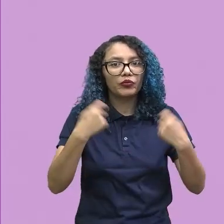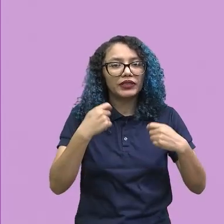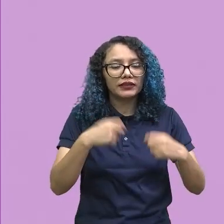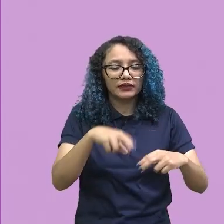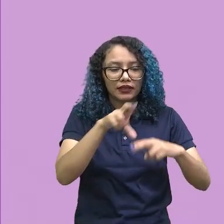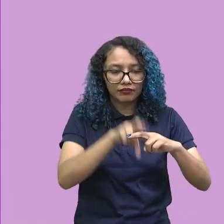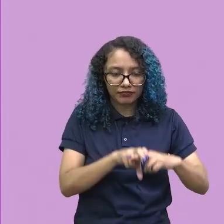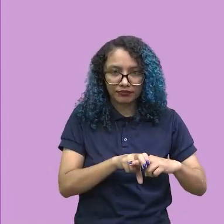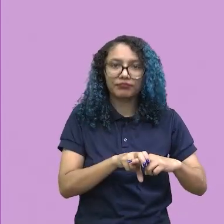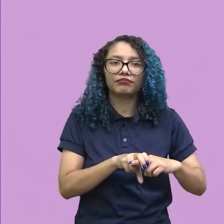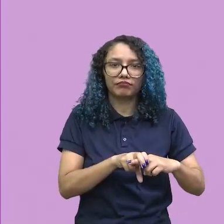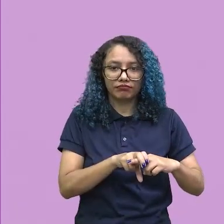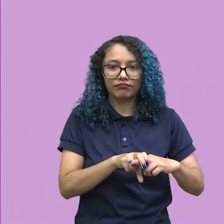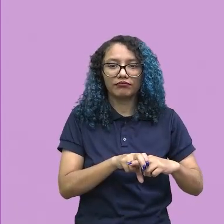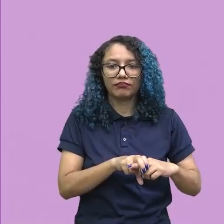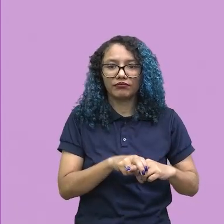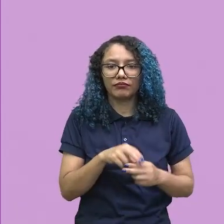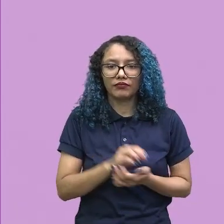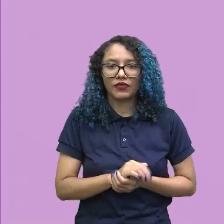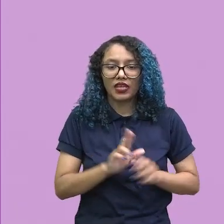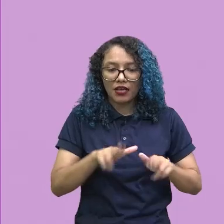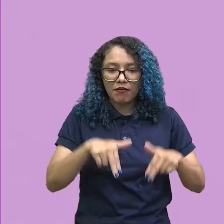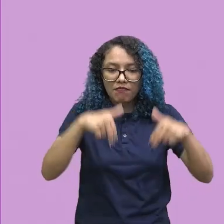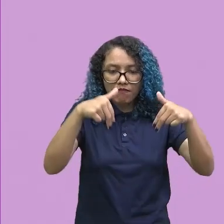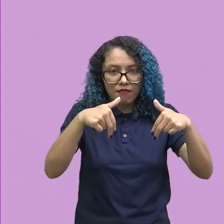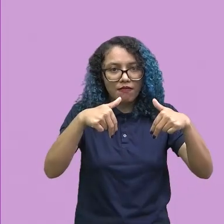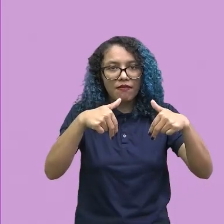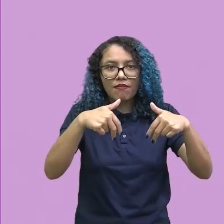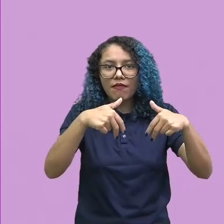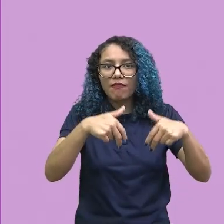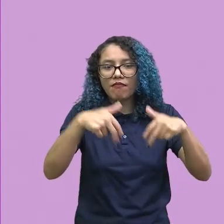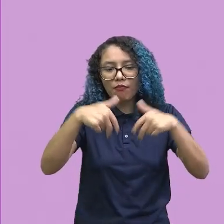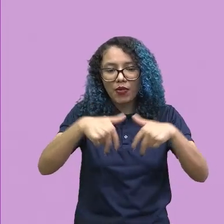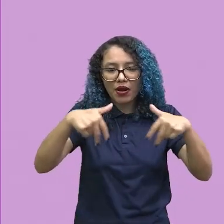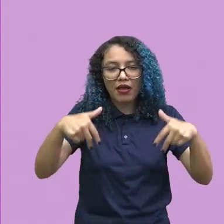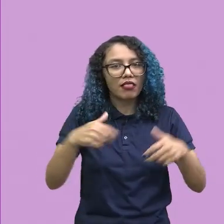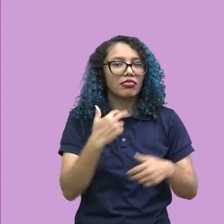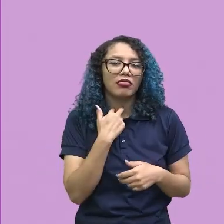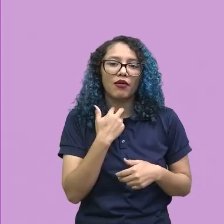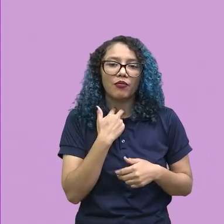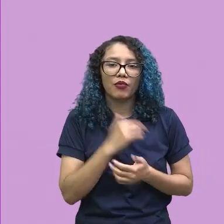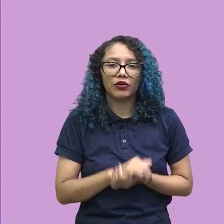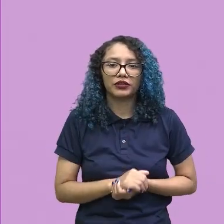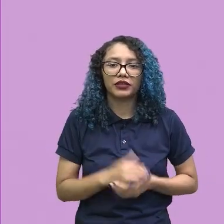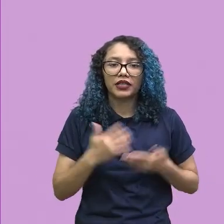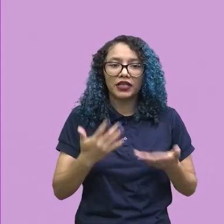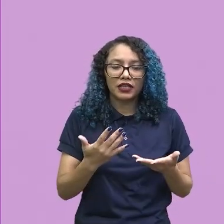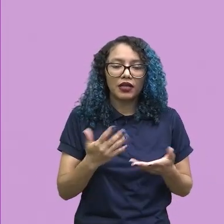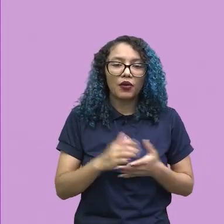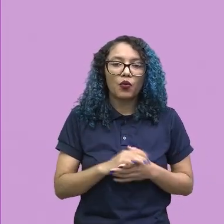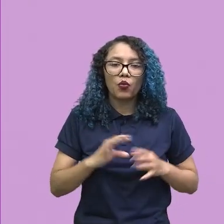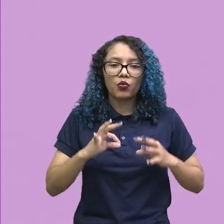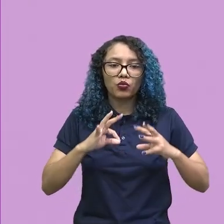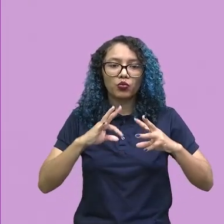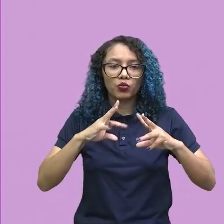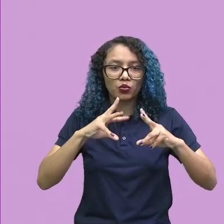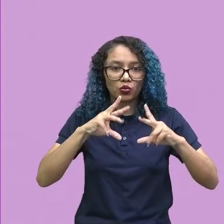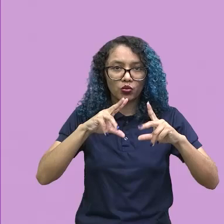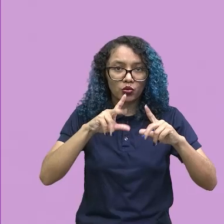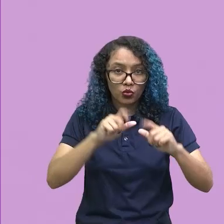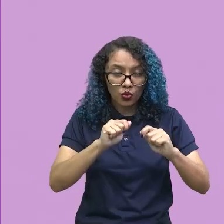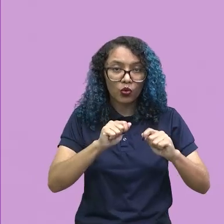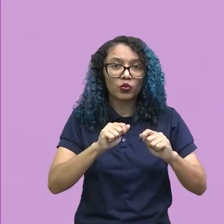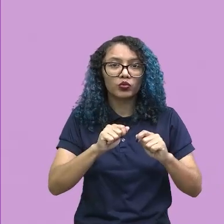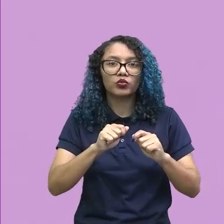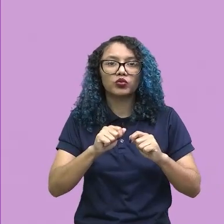assentar. Então, não pode ficar nenhum aluno em pé, ou seja, nenhum elemento do conjunto A, que é o conjunto formado ali pelos